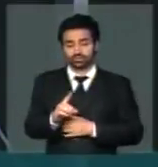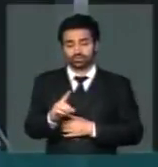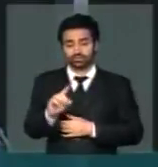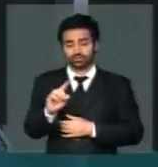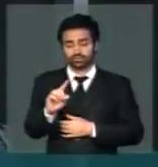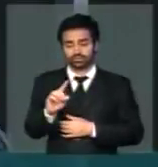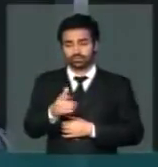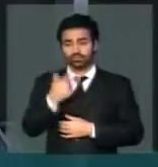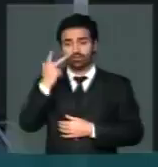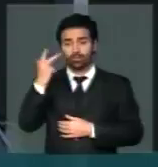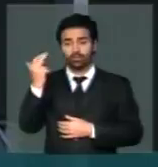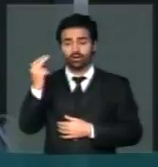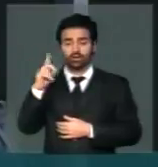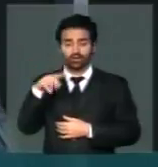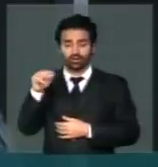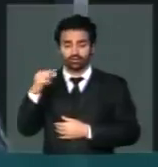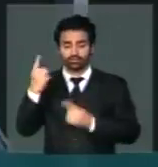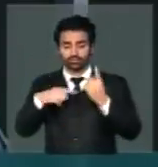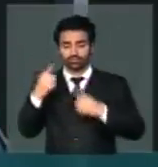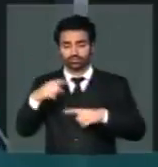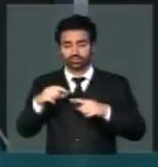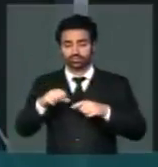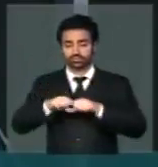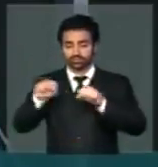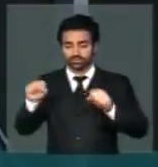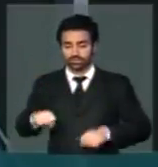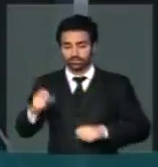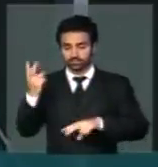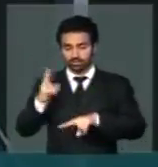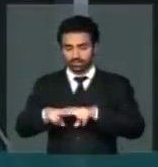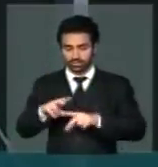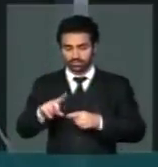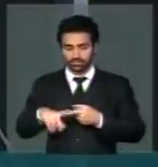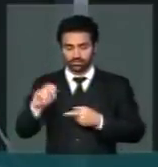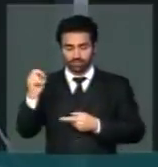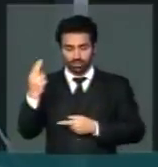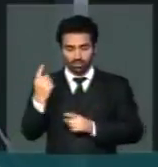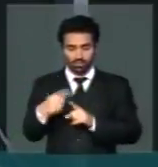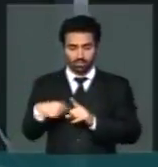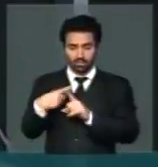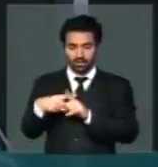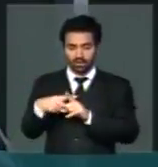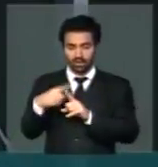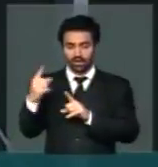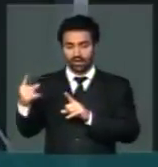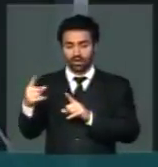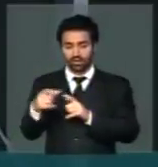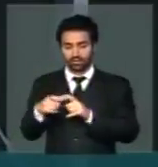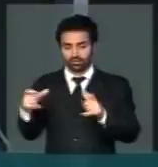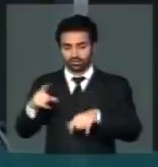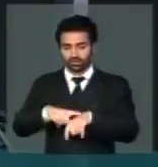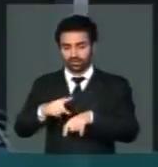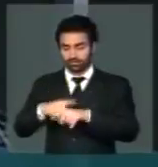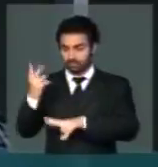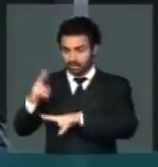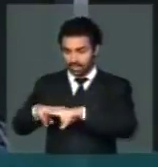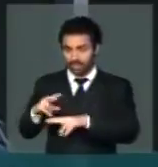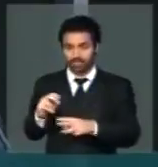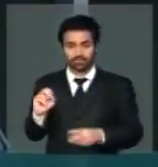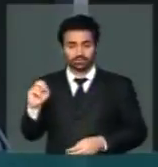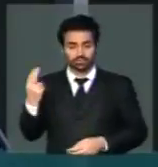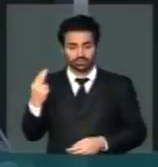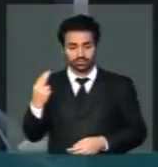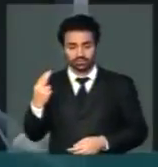faz normalmente na discussão do sistema de internação, da ampliação ou seja, como uma